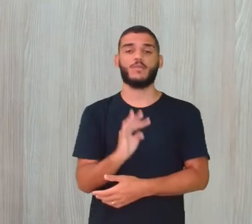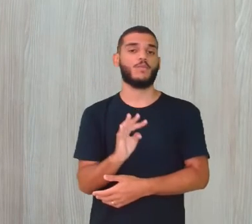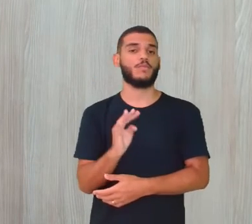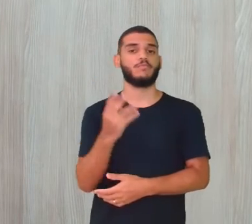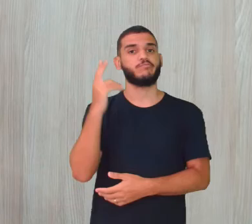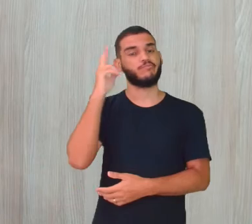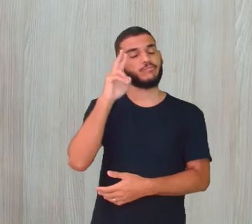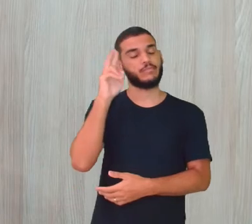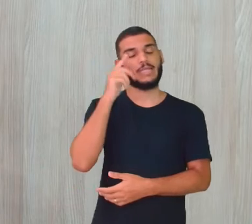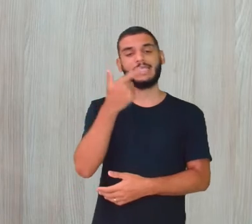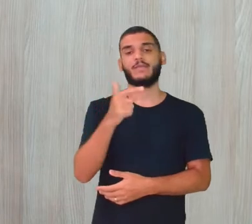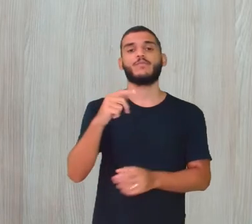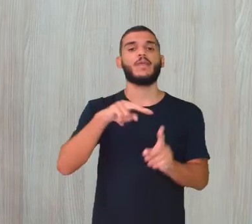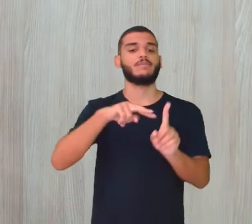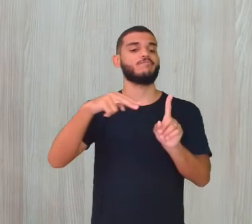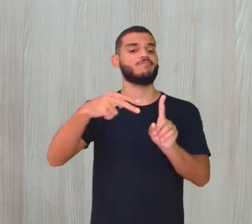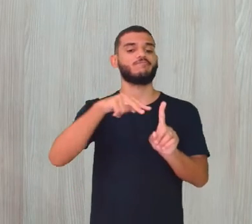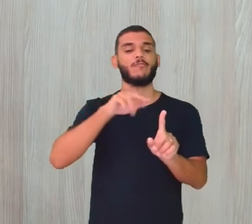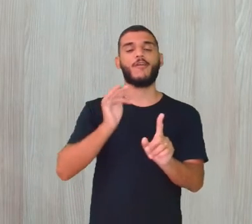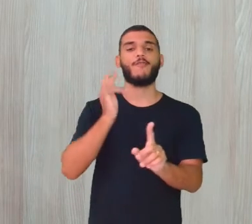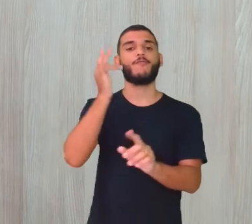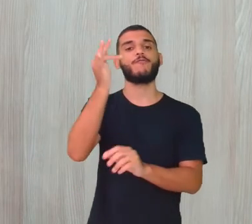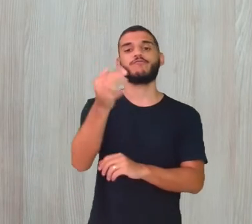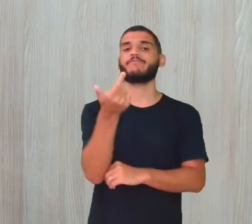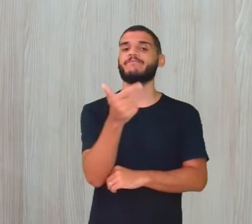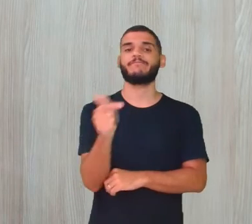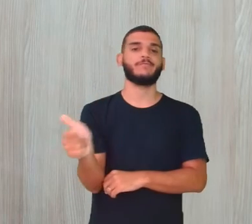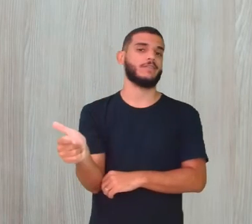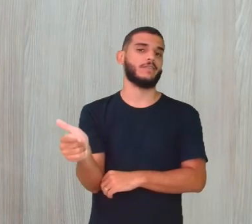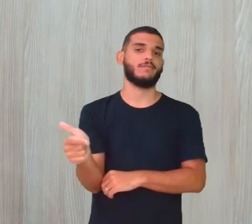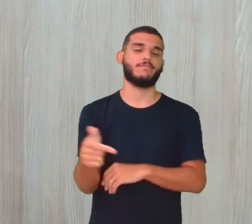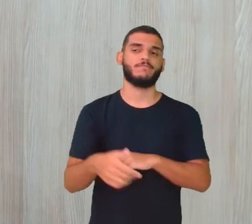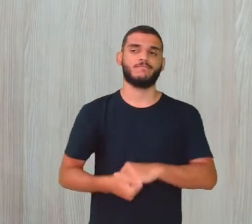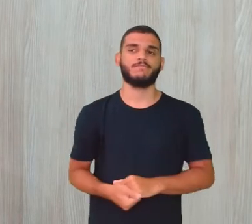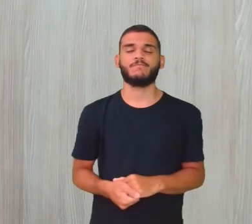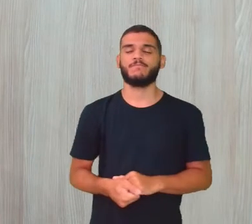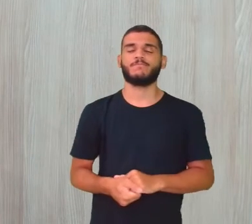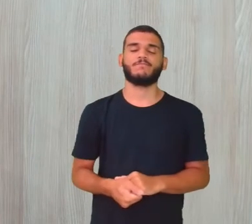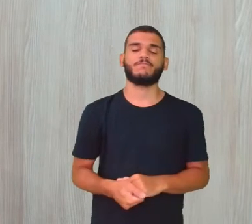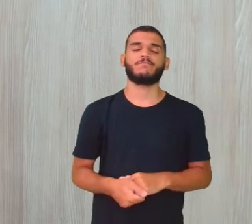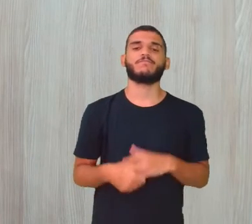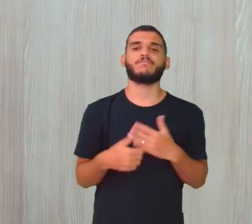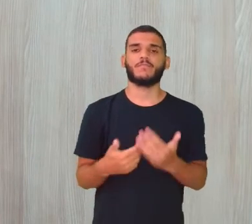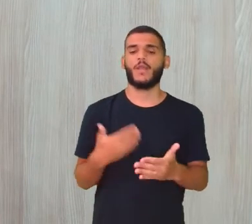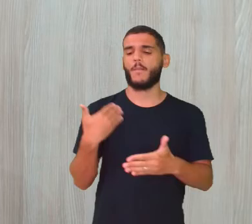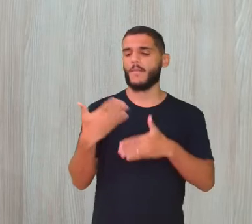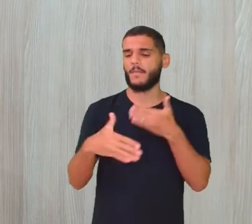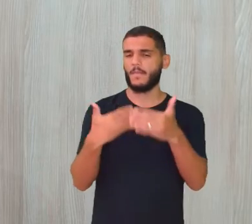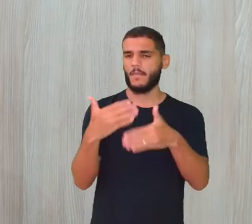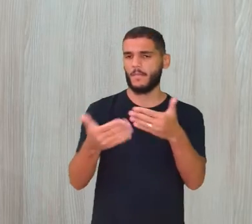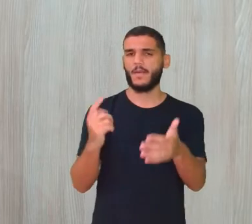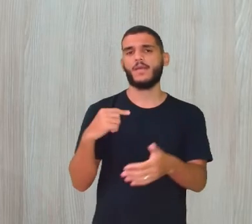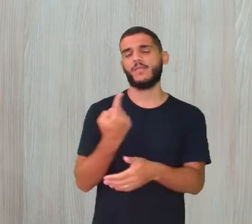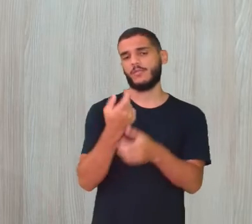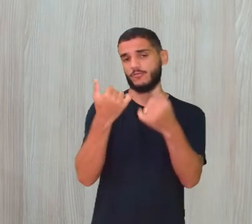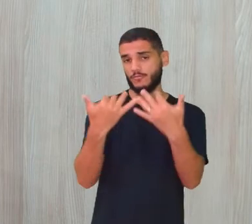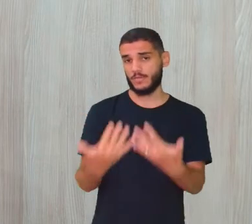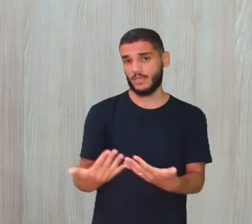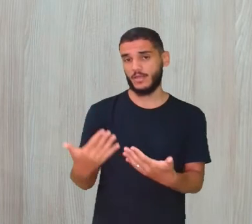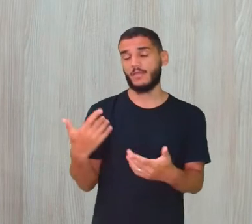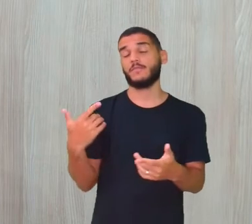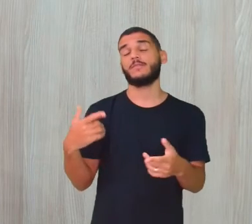muita perspectiva, né, para onde a gente quer andar, o que é que a gente quer fazer. E esses avanços, como a gente estava falando, graças